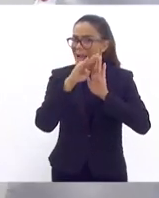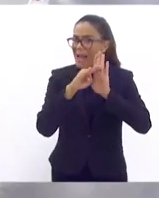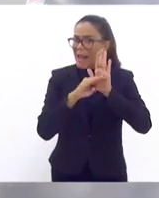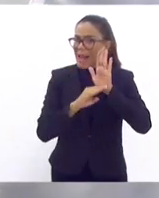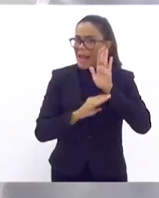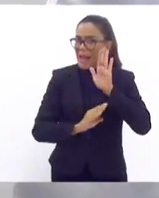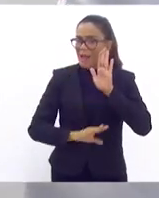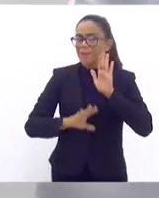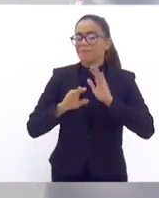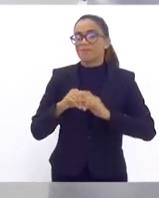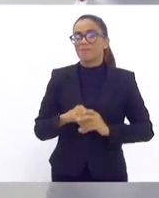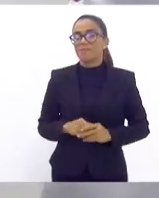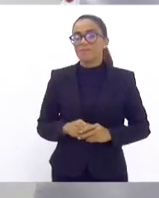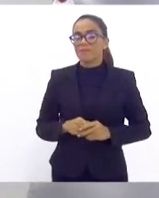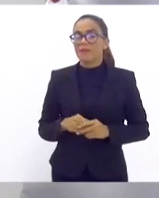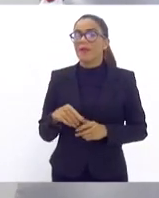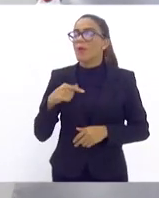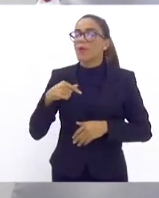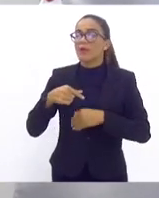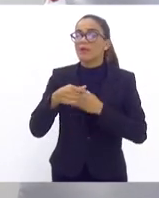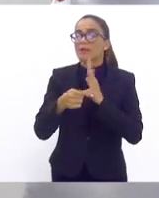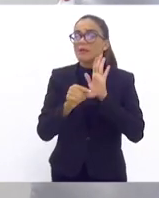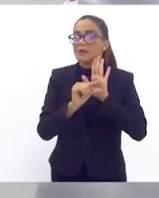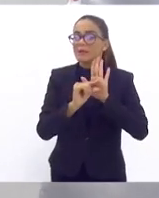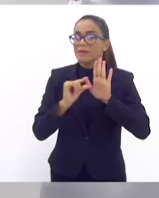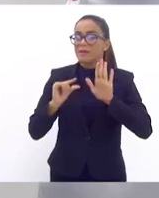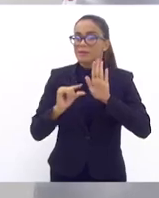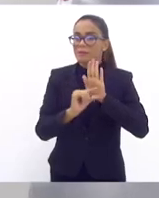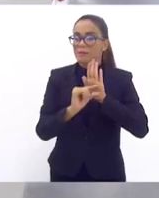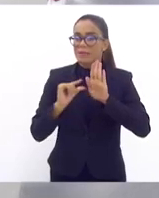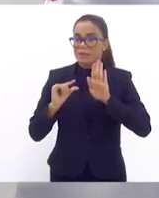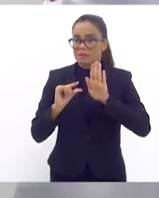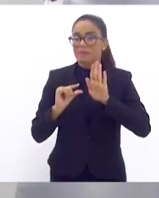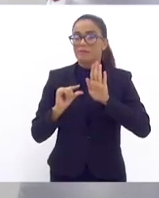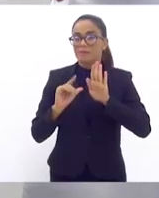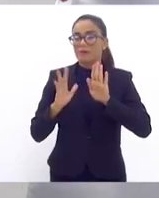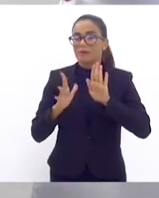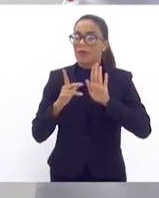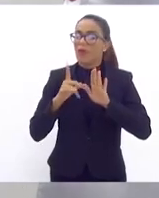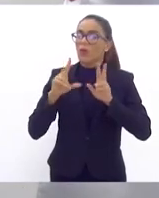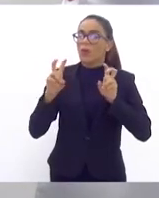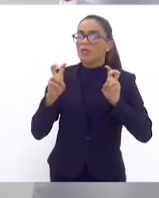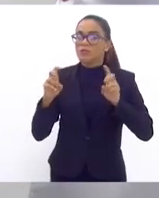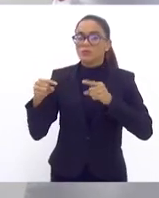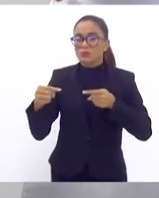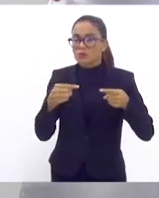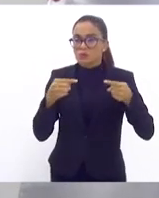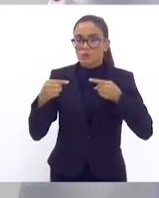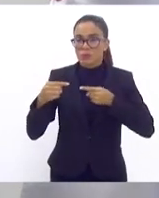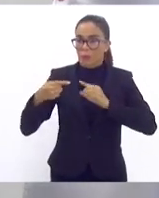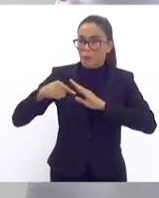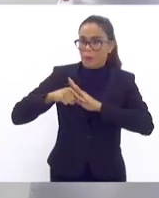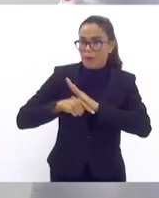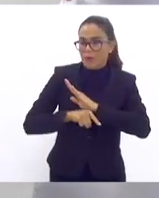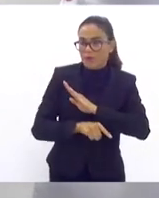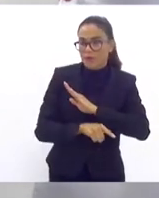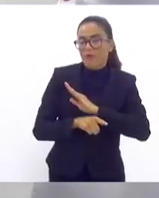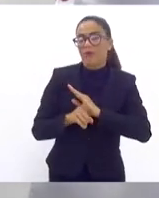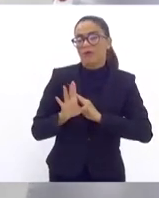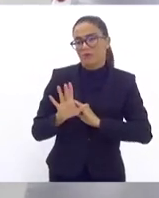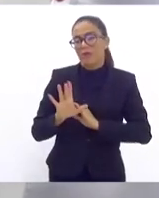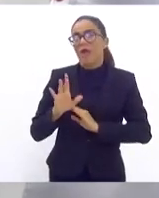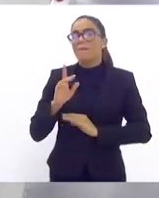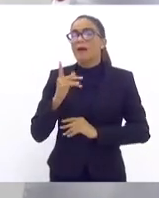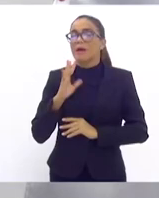constitucionalidade com emendas, que são projetos que têm algum teor de discussão mais profunda, estão retirados de pauta para a próxima sessão,